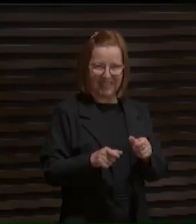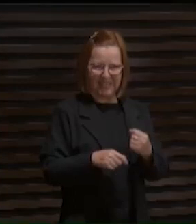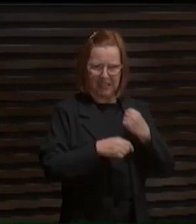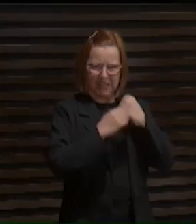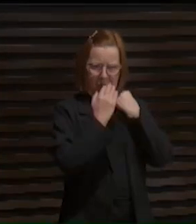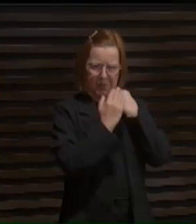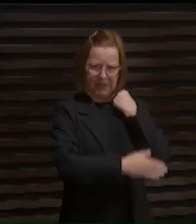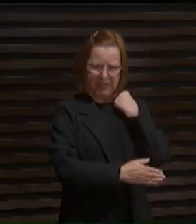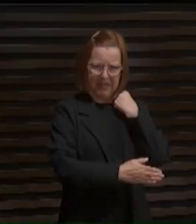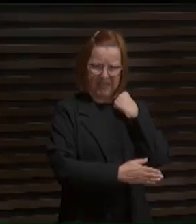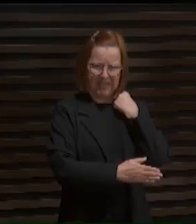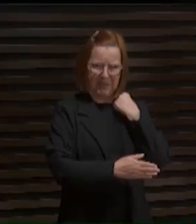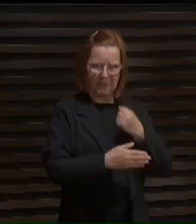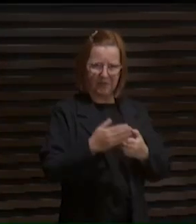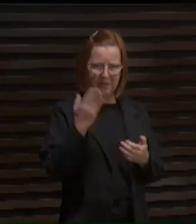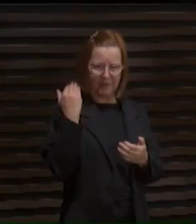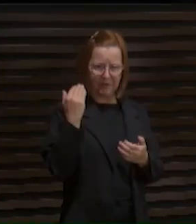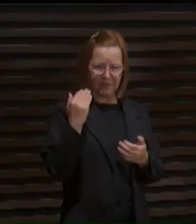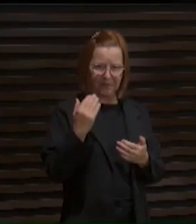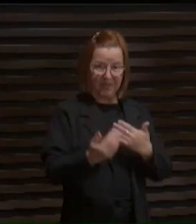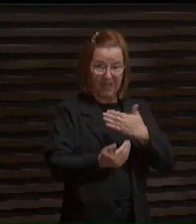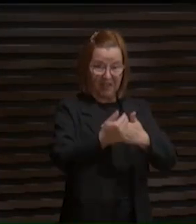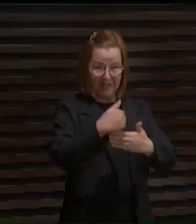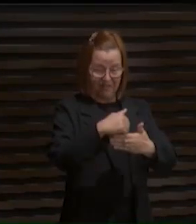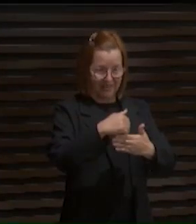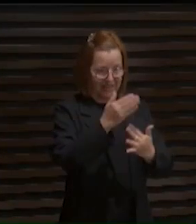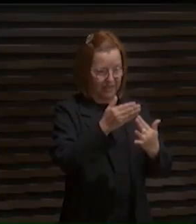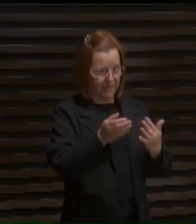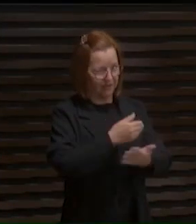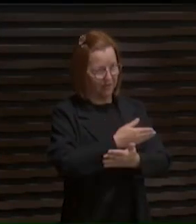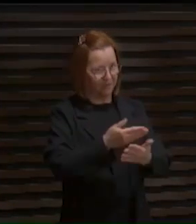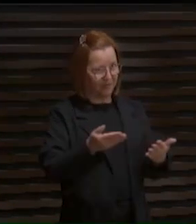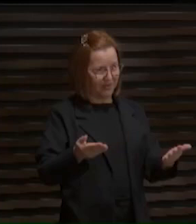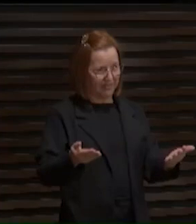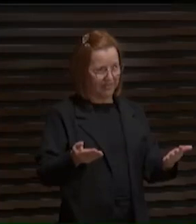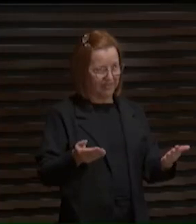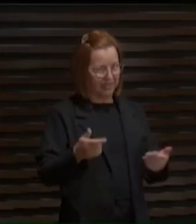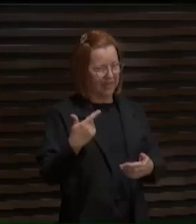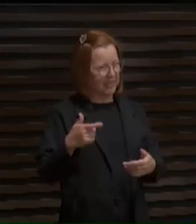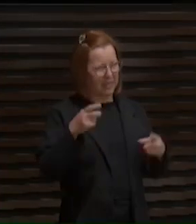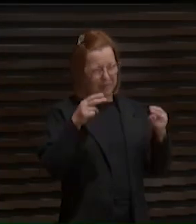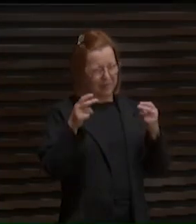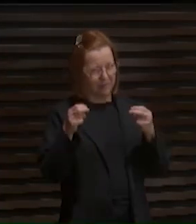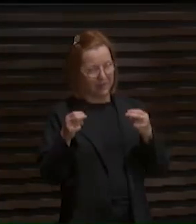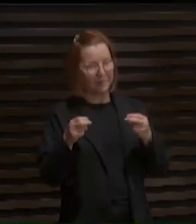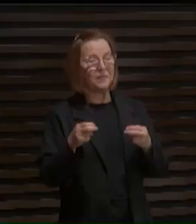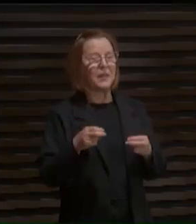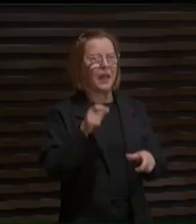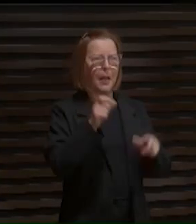muito tempo, se infiltraram no meio de vocês sem serem notados. São